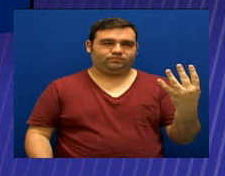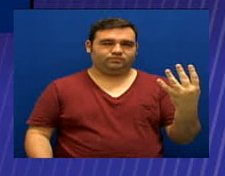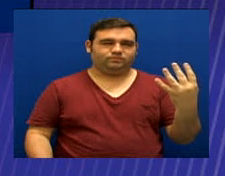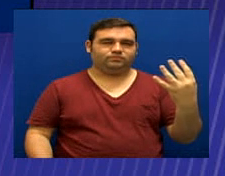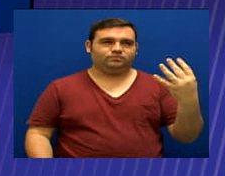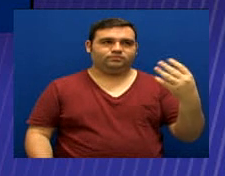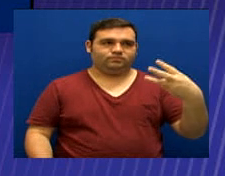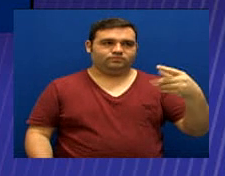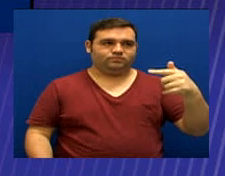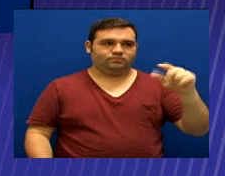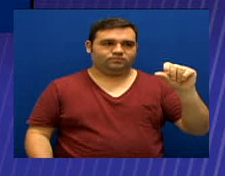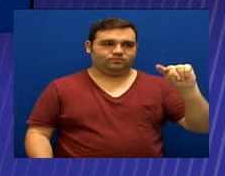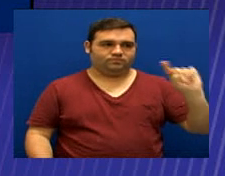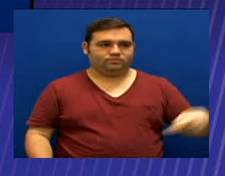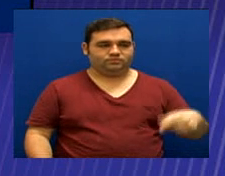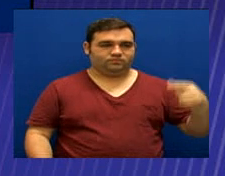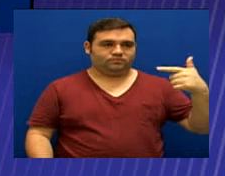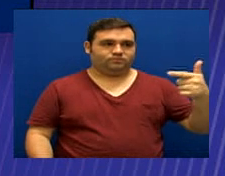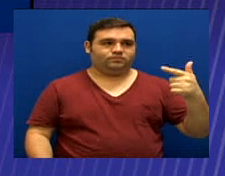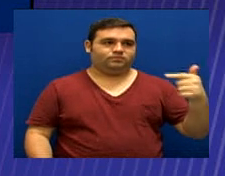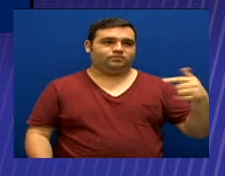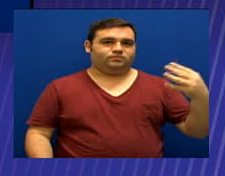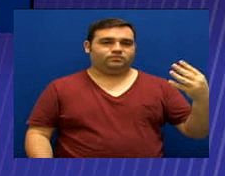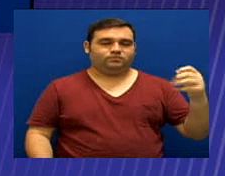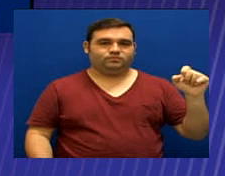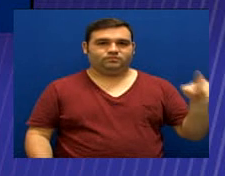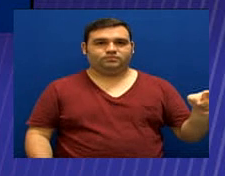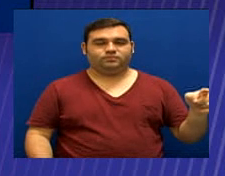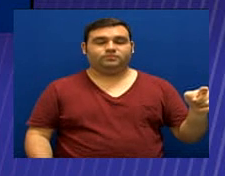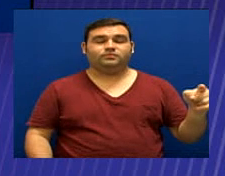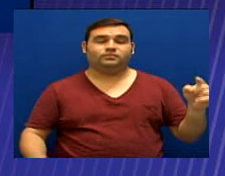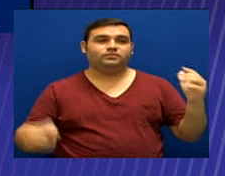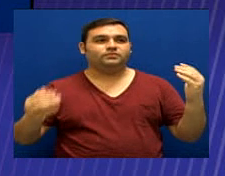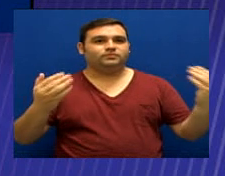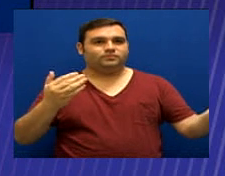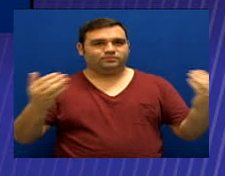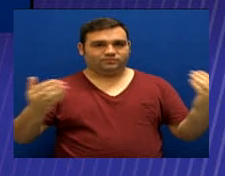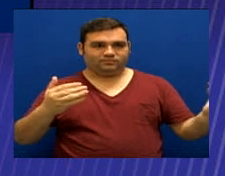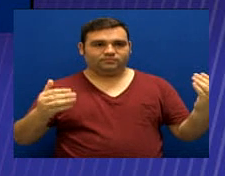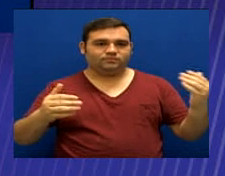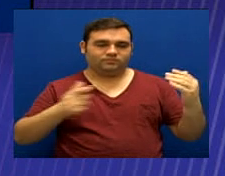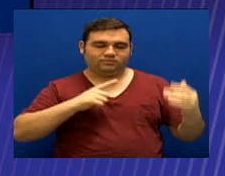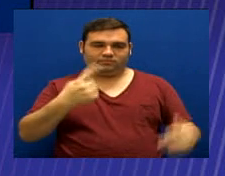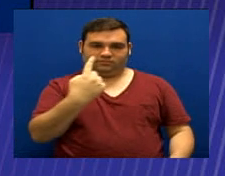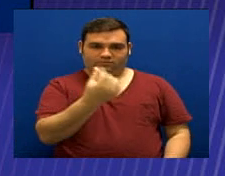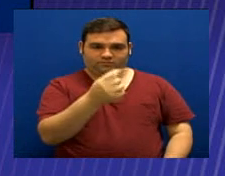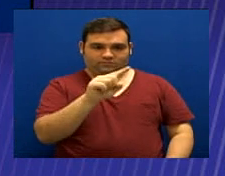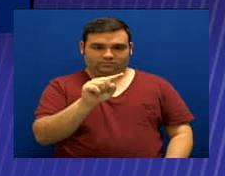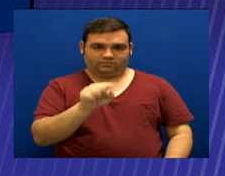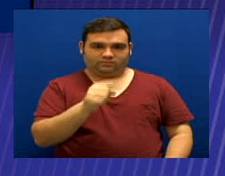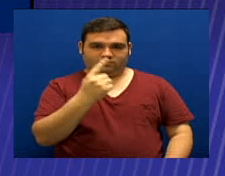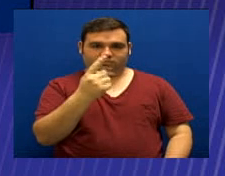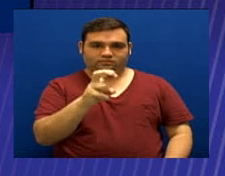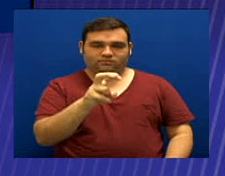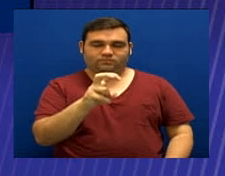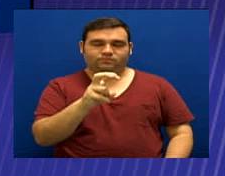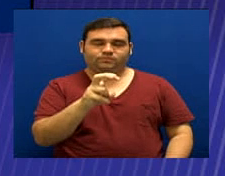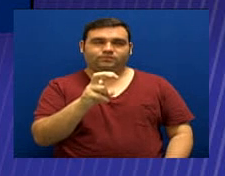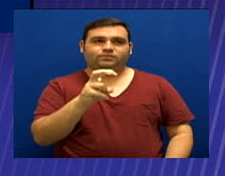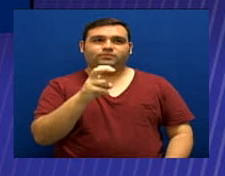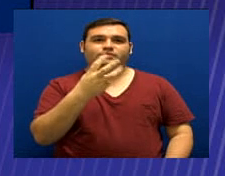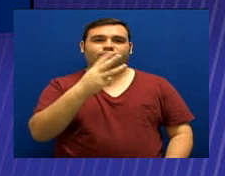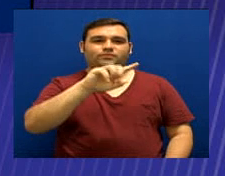379 milhões duzentos e sessenta e quatro mil a variação é cada de 1615 de